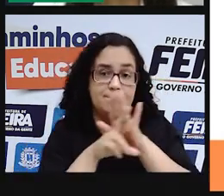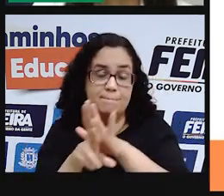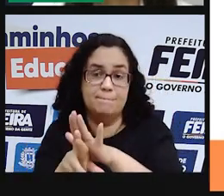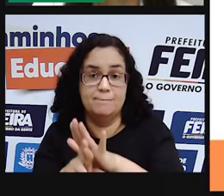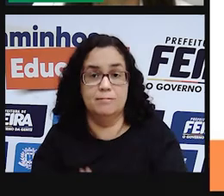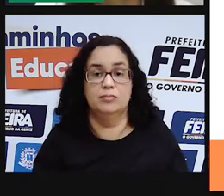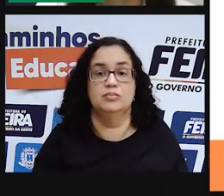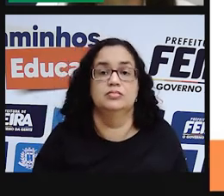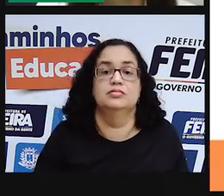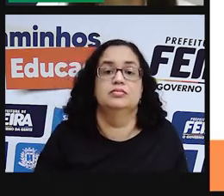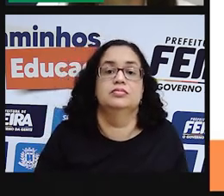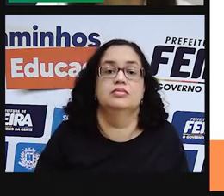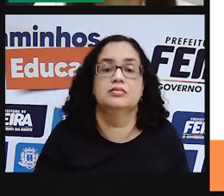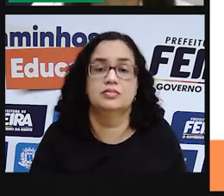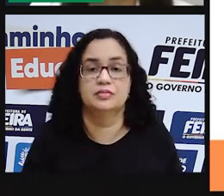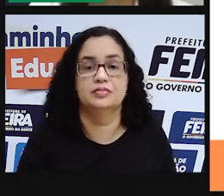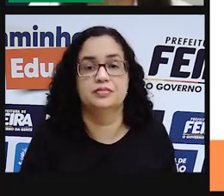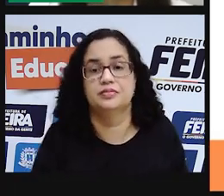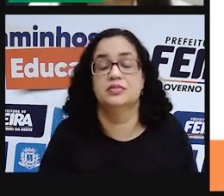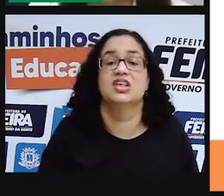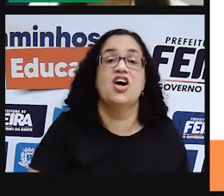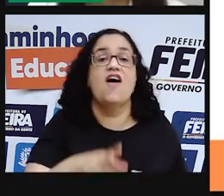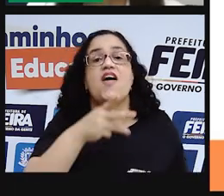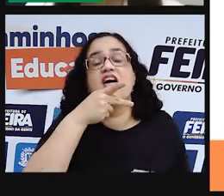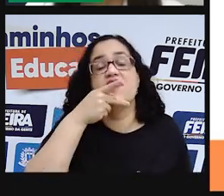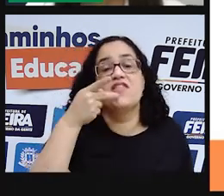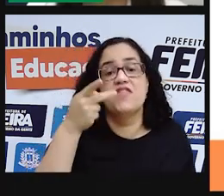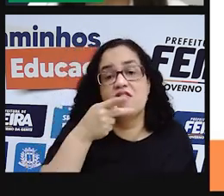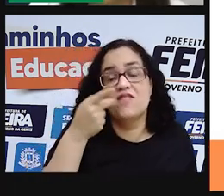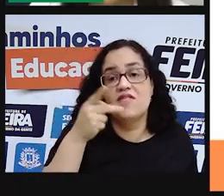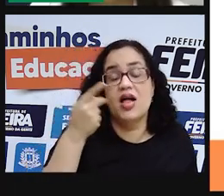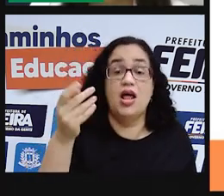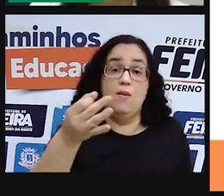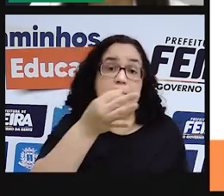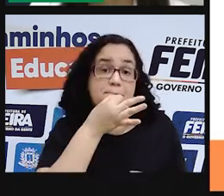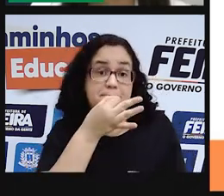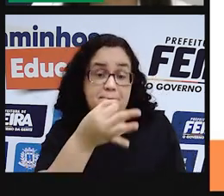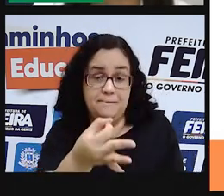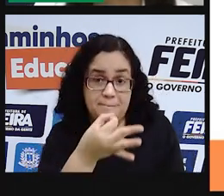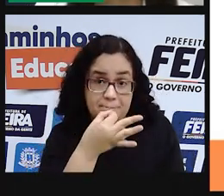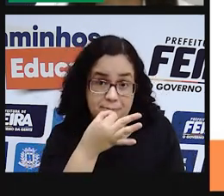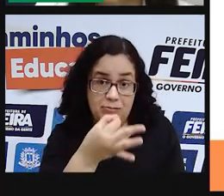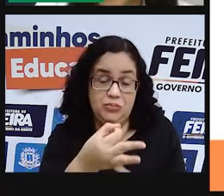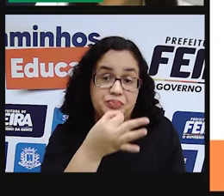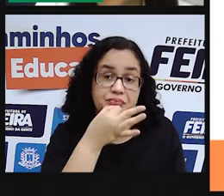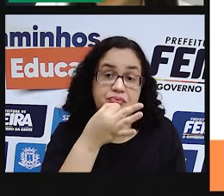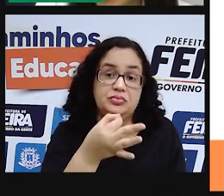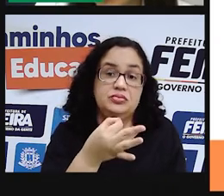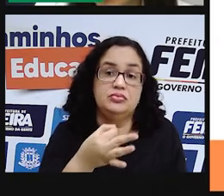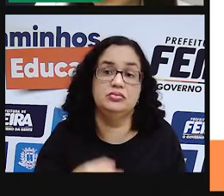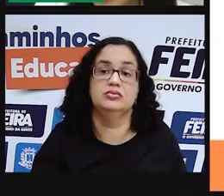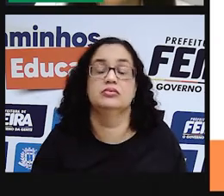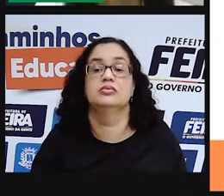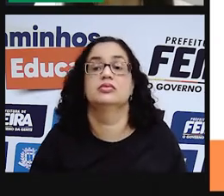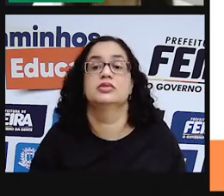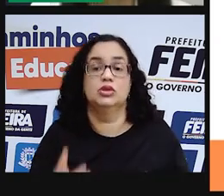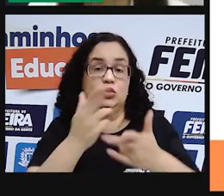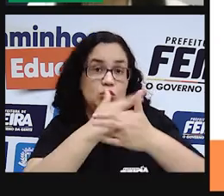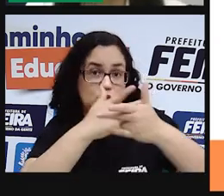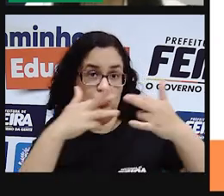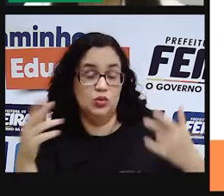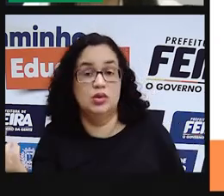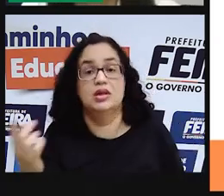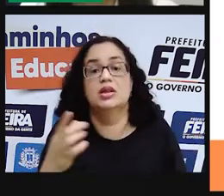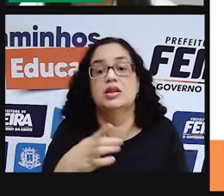obra. Porque se eu vou falar, se eu vou comentar, se eu vou indicar alguma coisa,